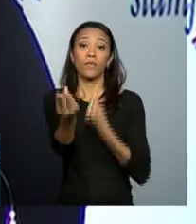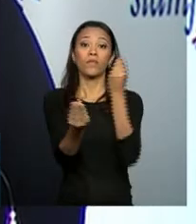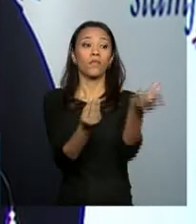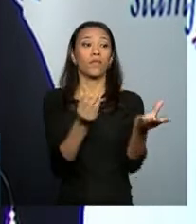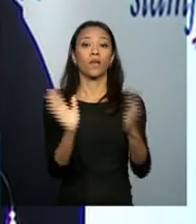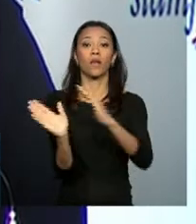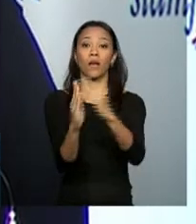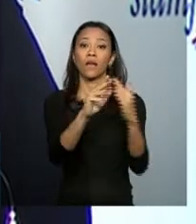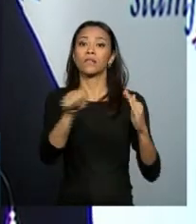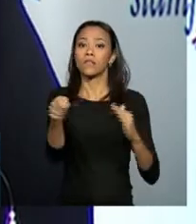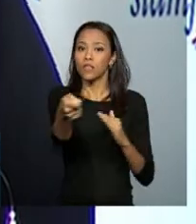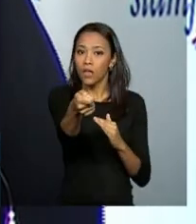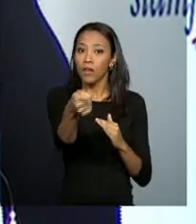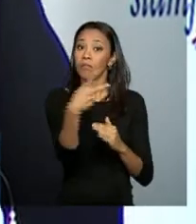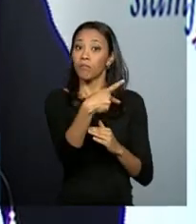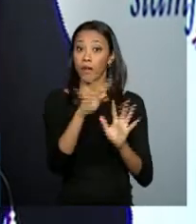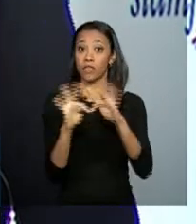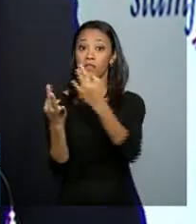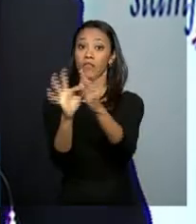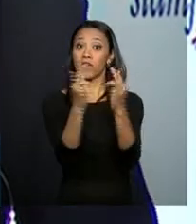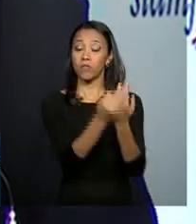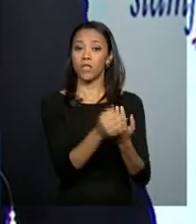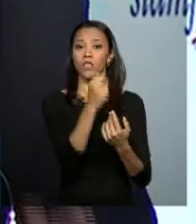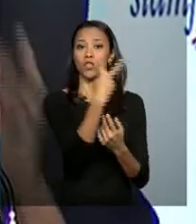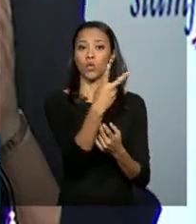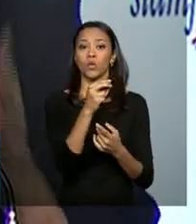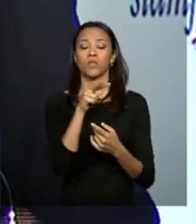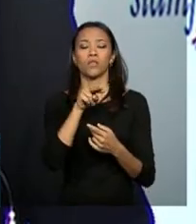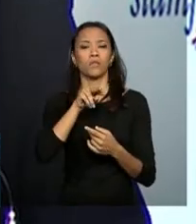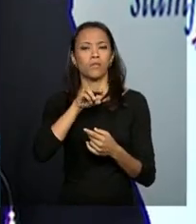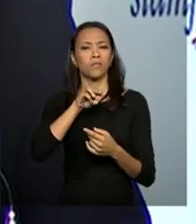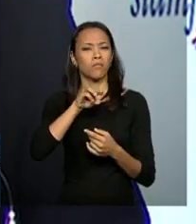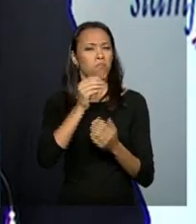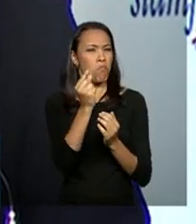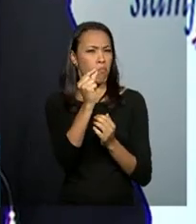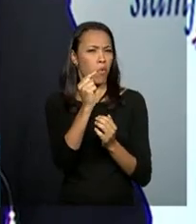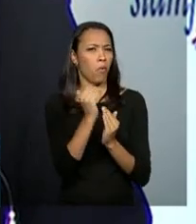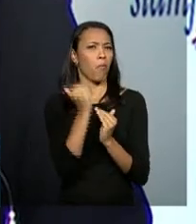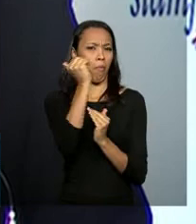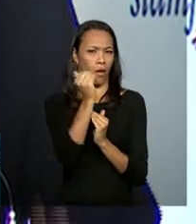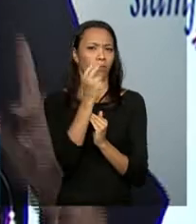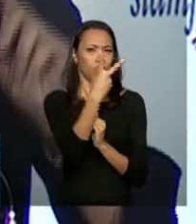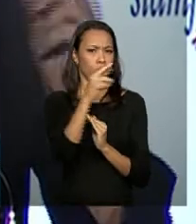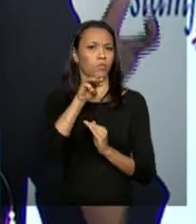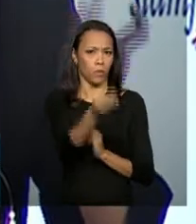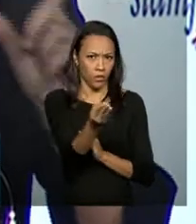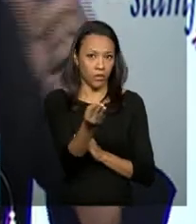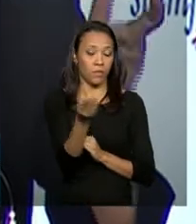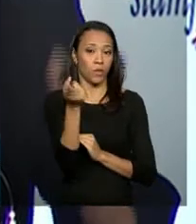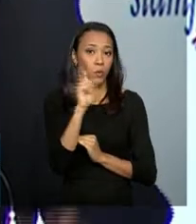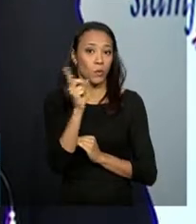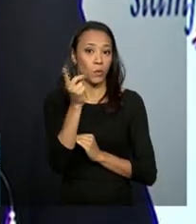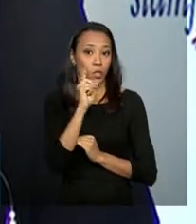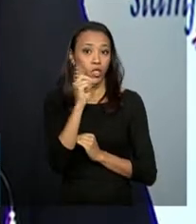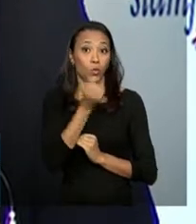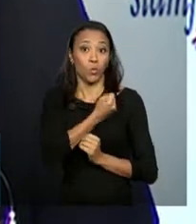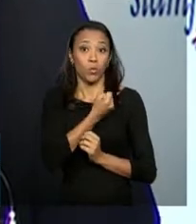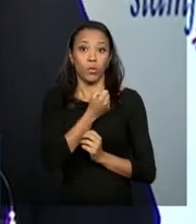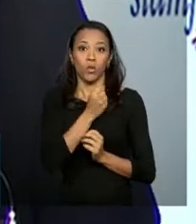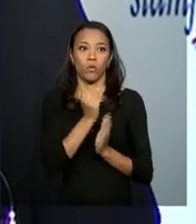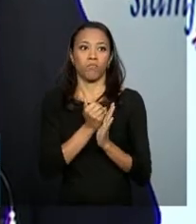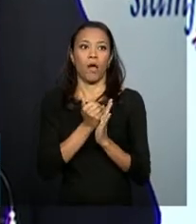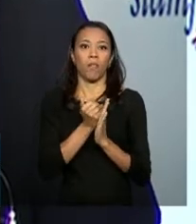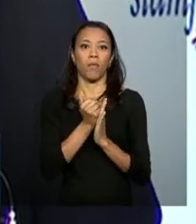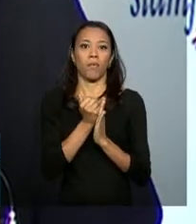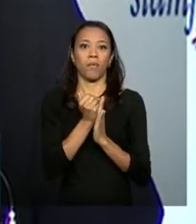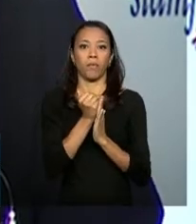chave para as famílias de 2 milhões, um pouco mais de 2 milhões, porque todo dia o número muda, de 2